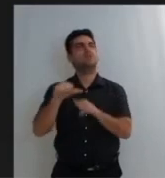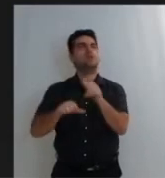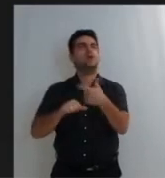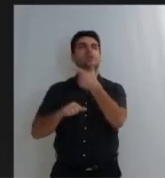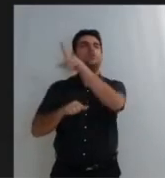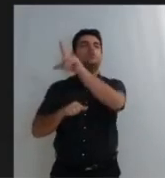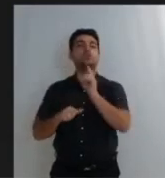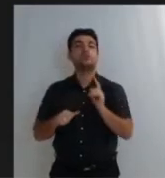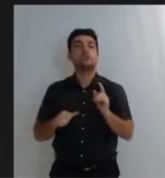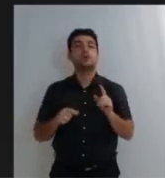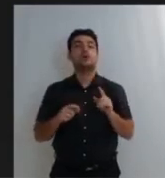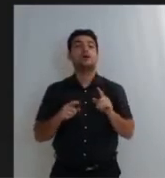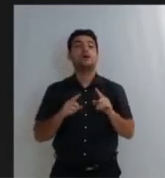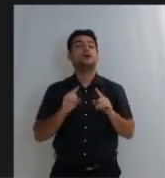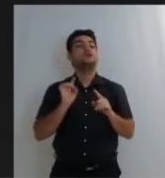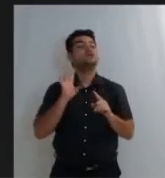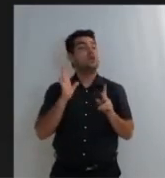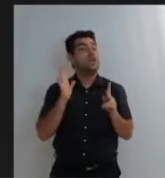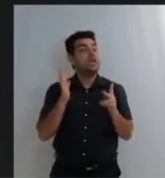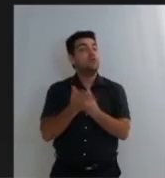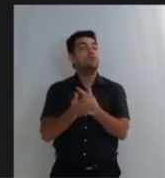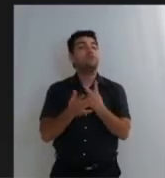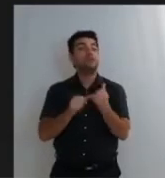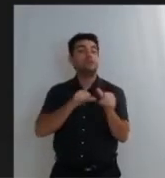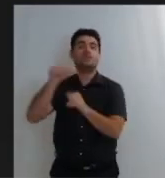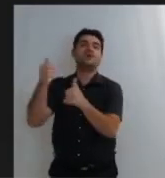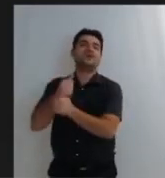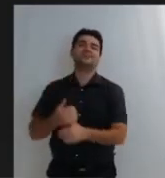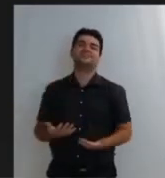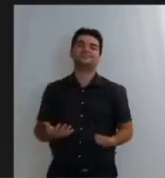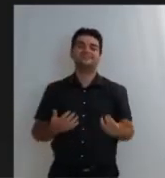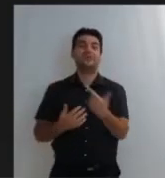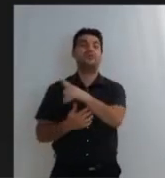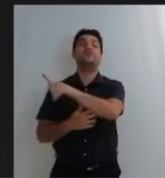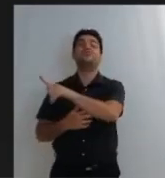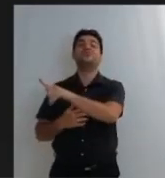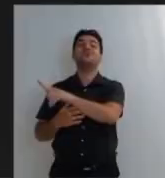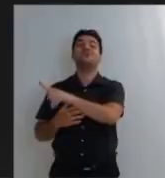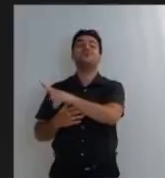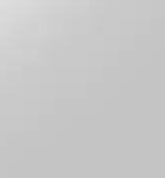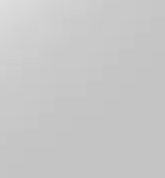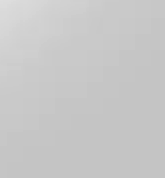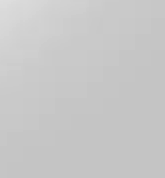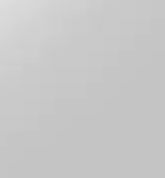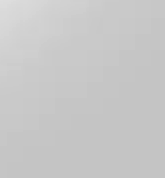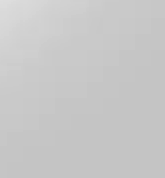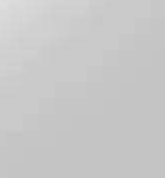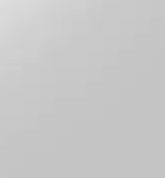revogada, mas foi mantido o monitoramento eletrônico e a proibição de contato com os demais investigados.